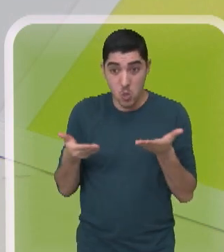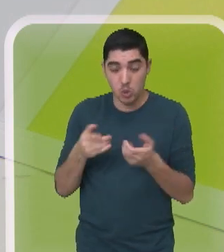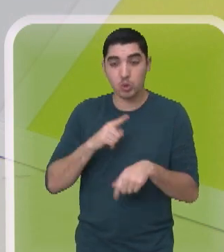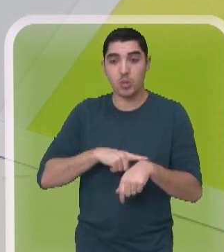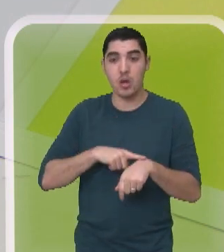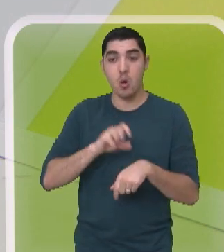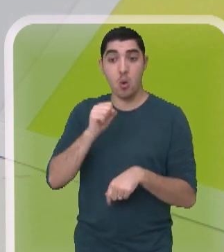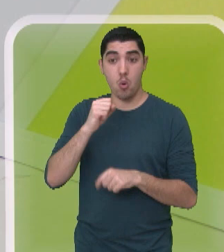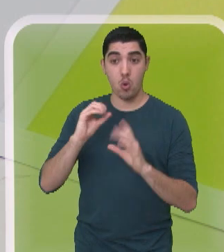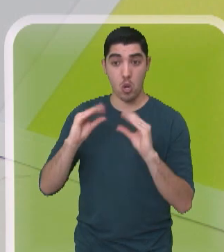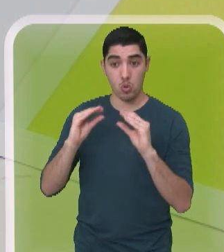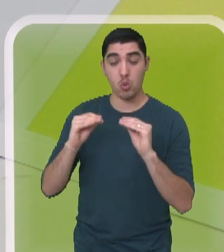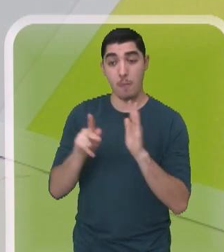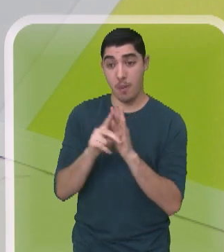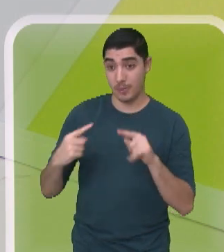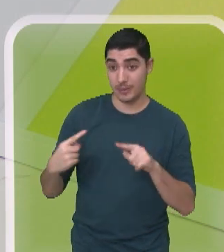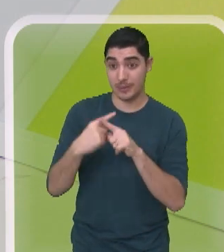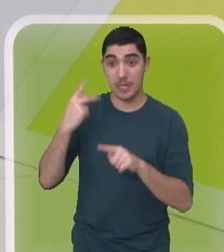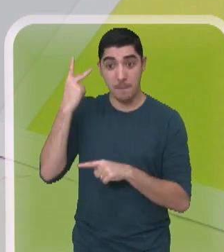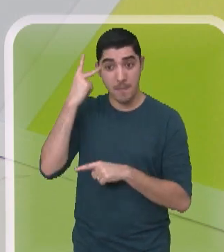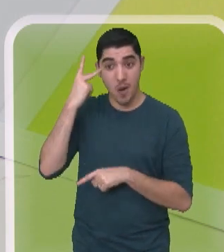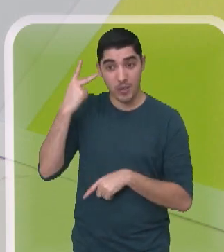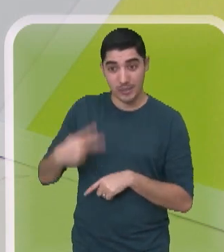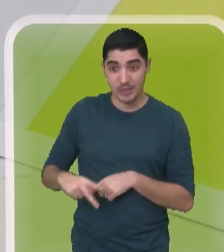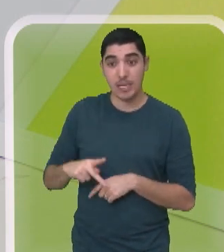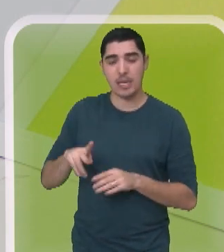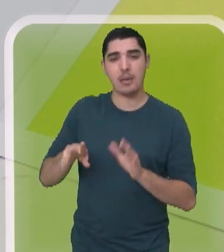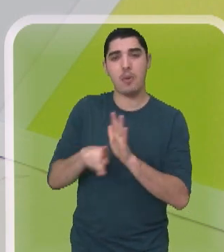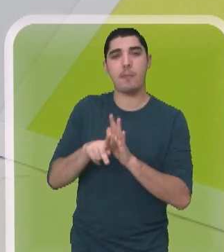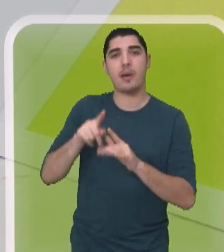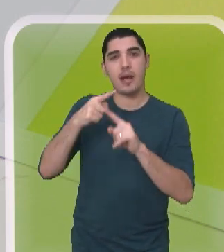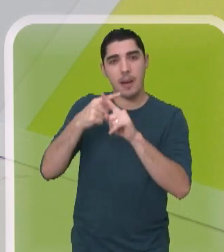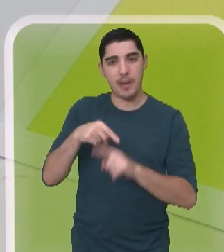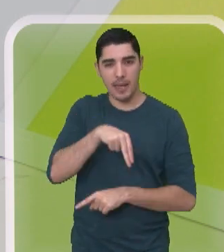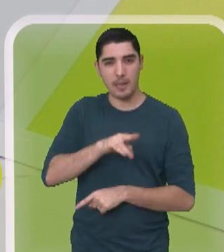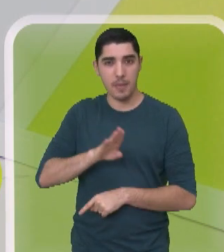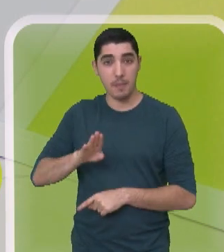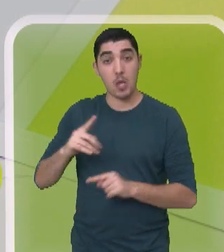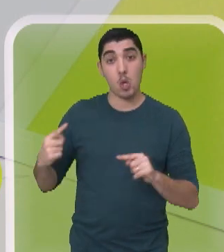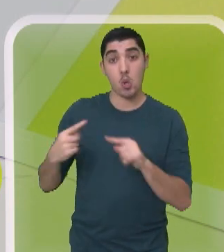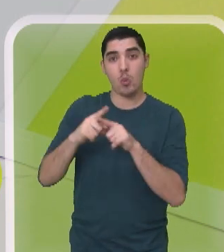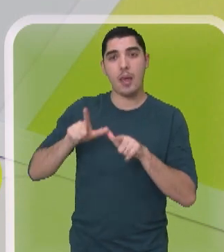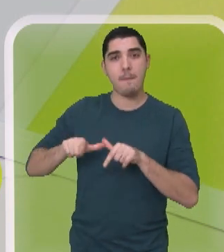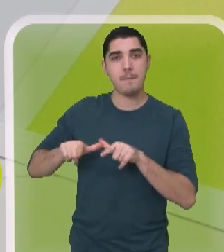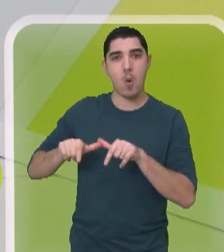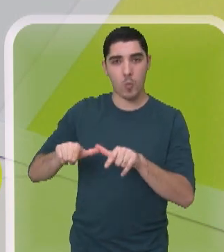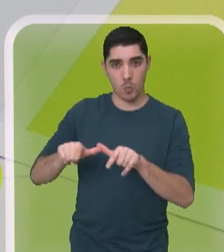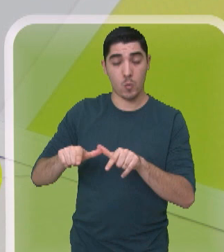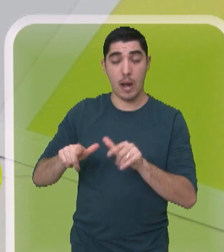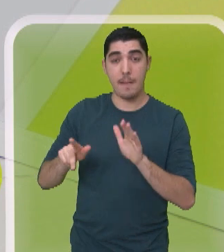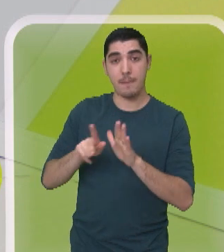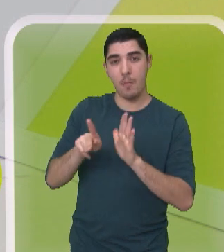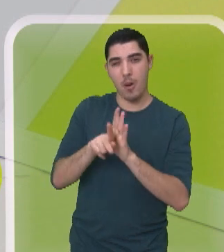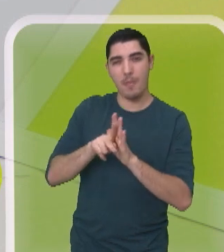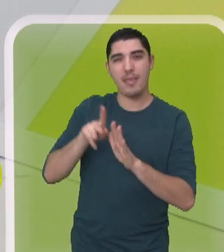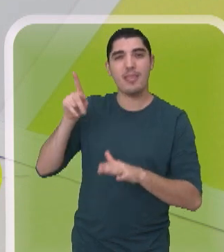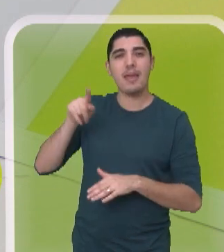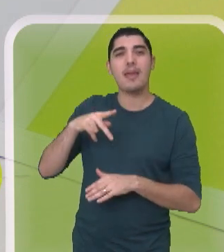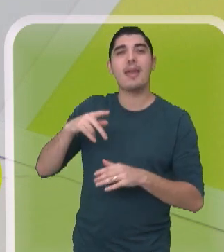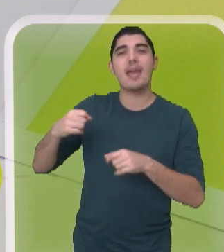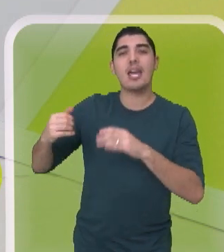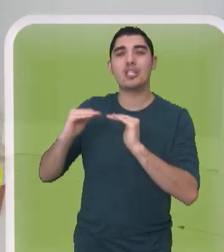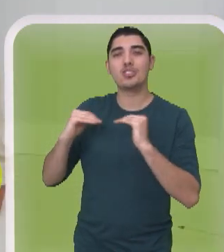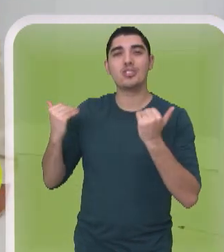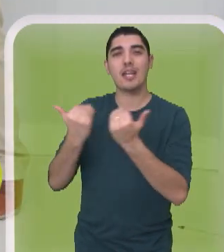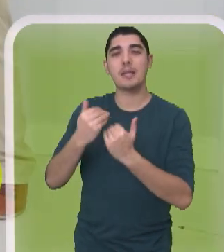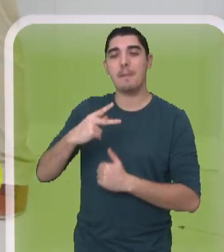da noite em um clássico paulista dentro do Campeonato Nacional. O São José encara o Bauru no ginásio Panela de Pressão. Já foi no Panela de Pressão, Brunão?